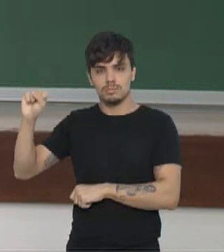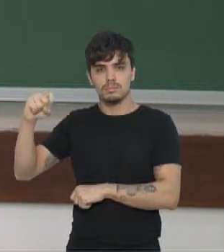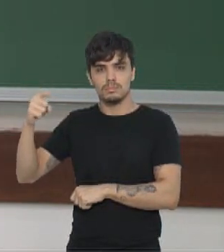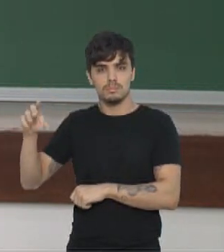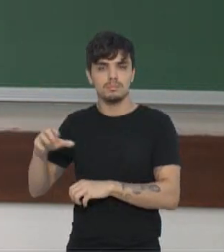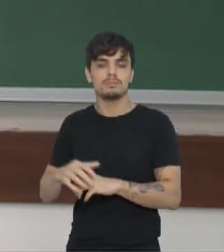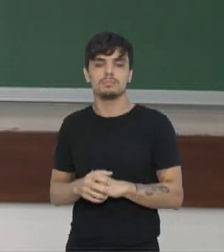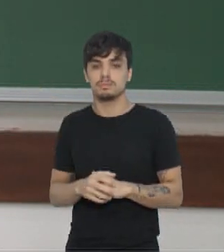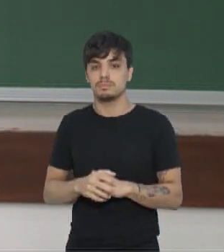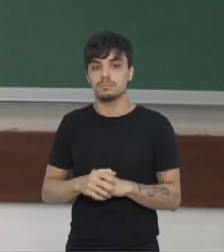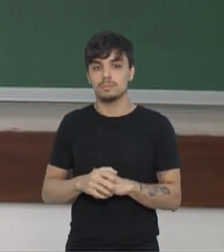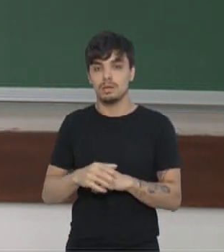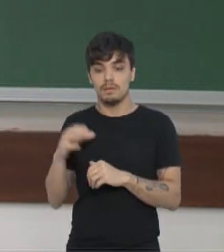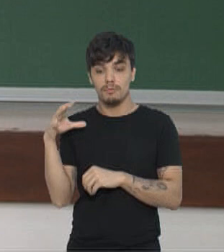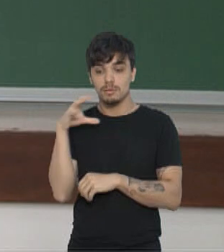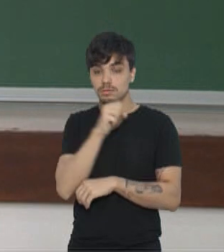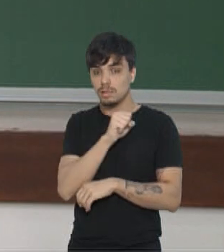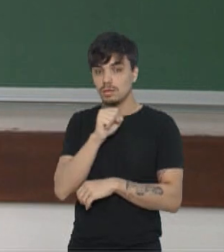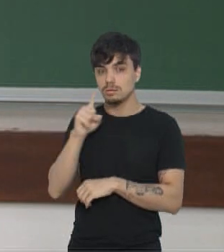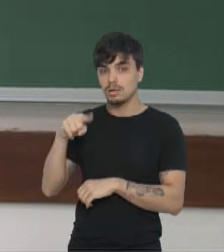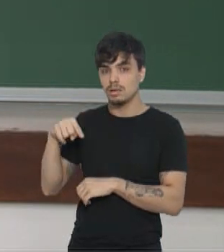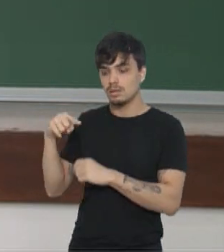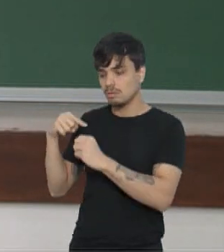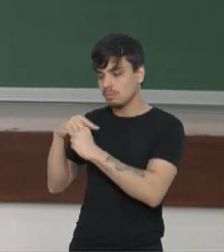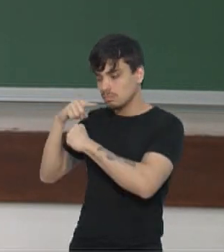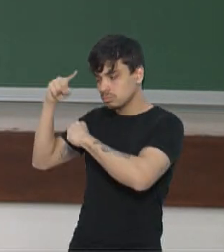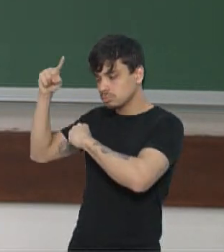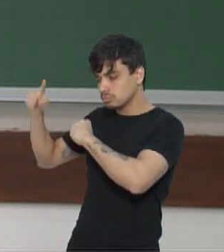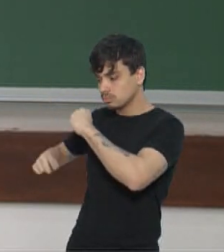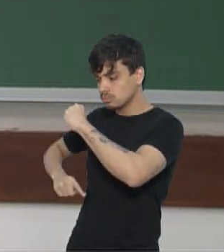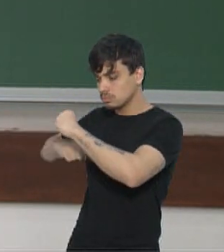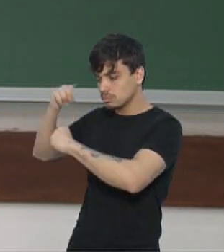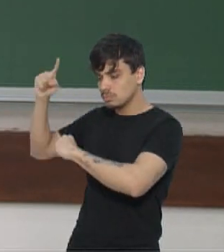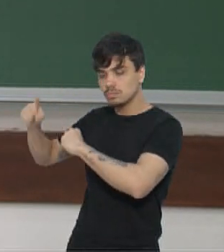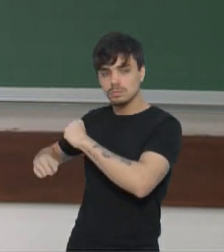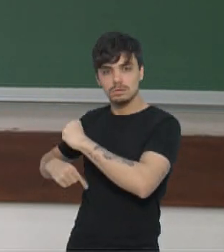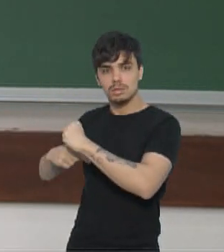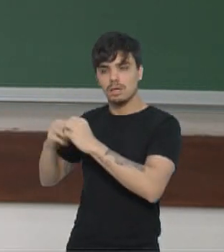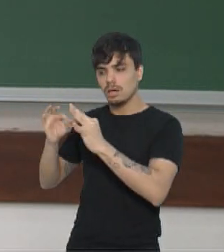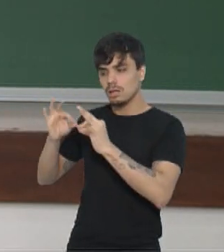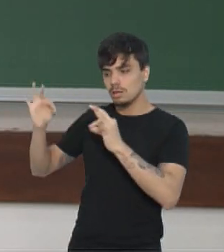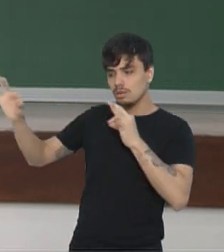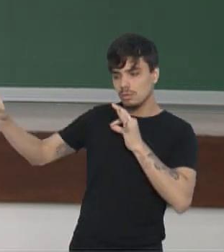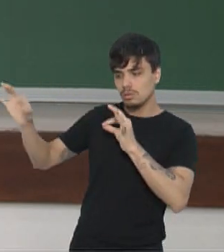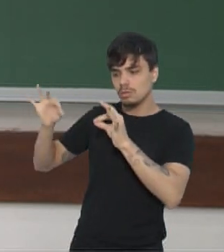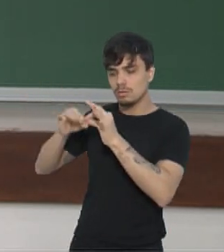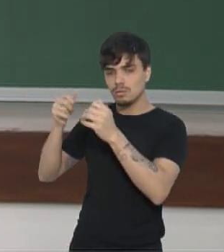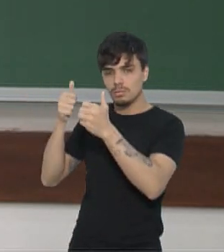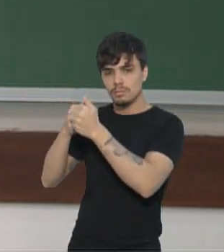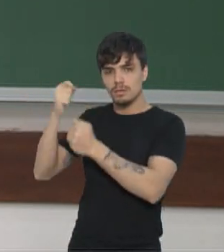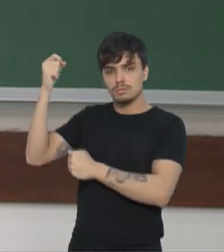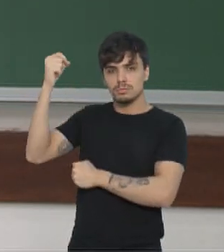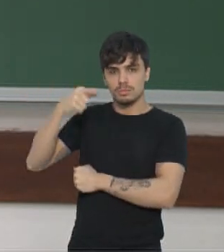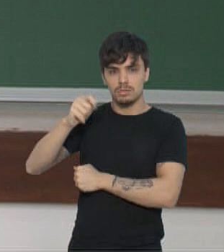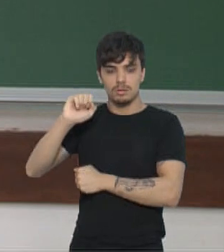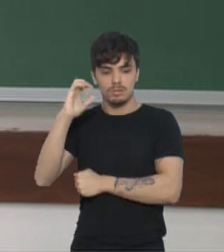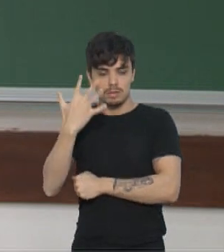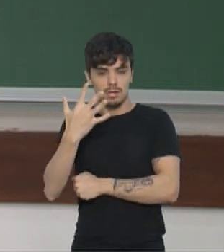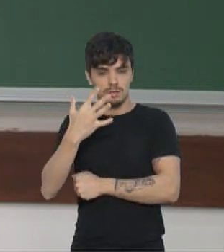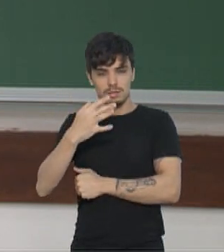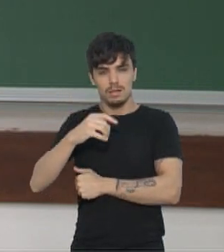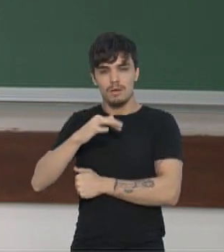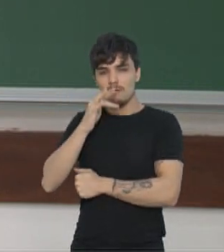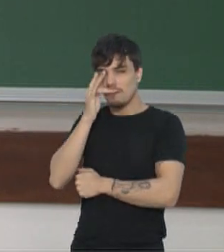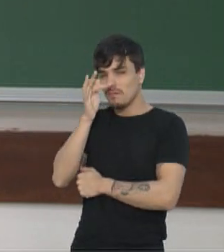elíptico, e aí aproximando e se afastando do Sol, que está formando as estações, primavera,